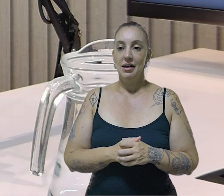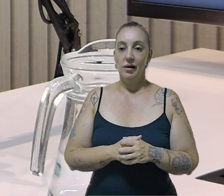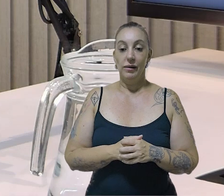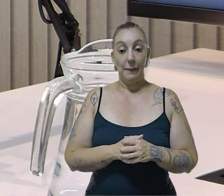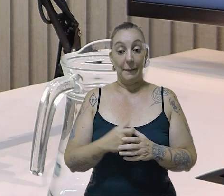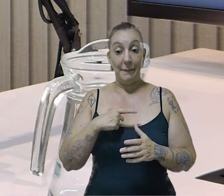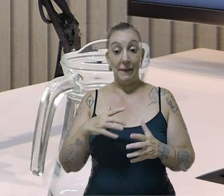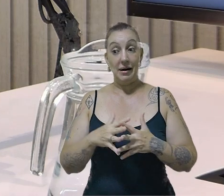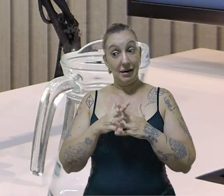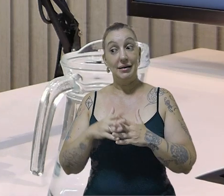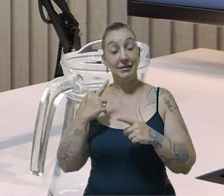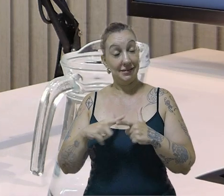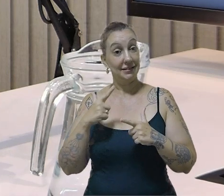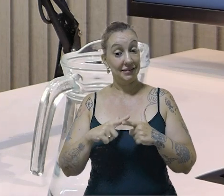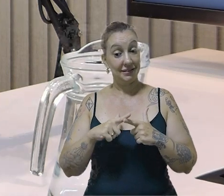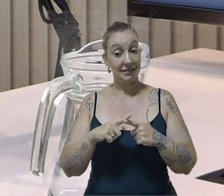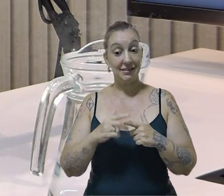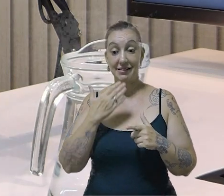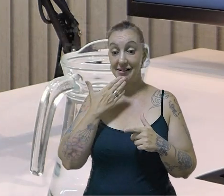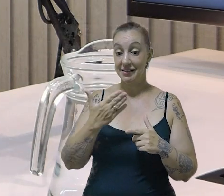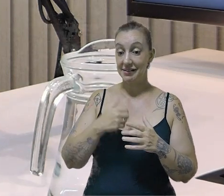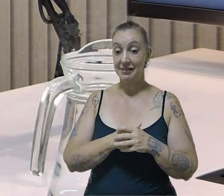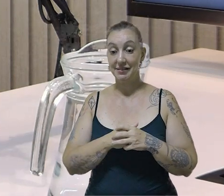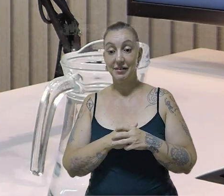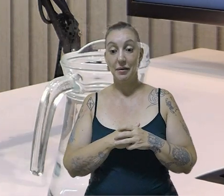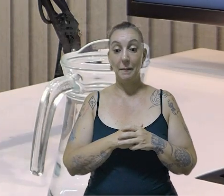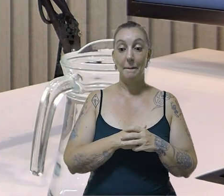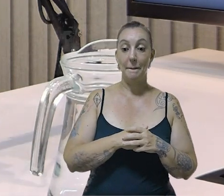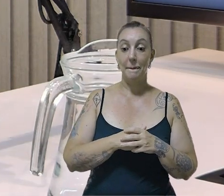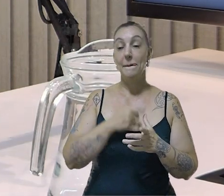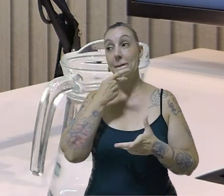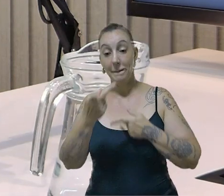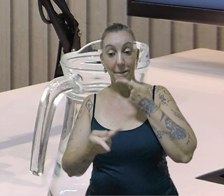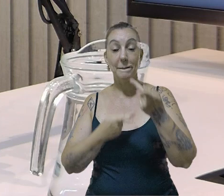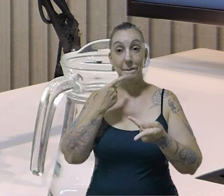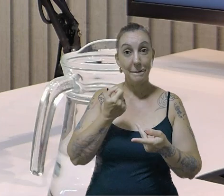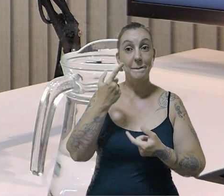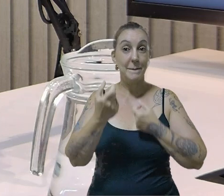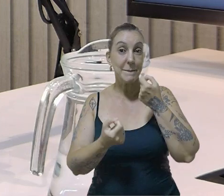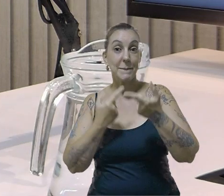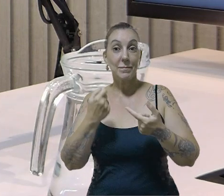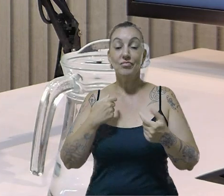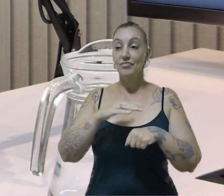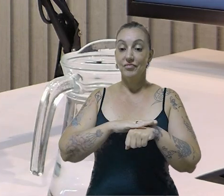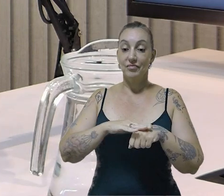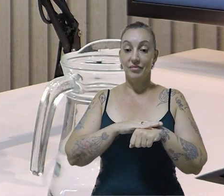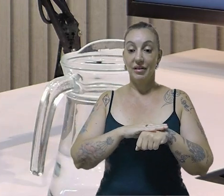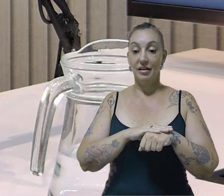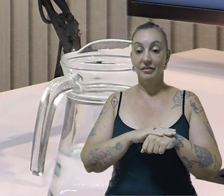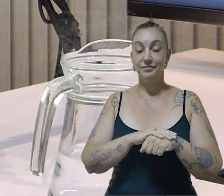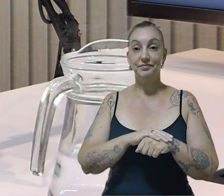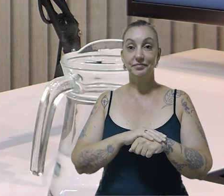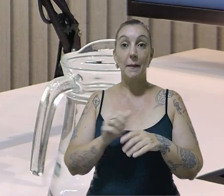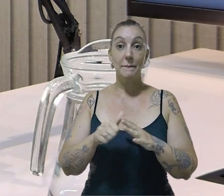encrencar se eu ficar falando aí das das favoritas Eu já eu já já citei aí eu eu tenho muito carinho pelo fover runa